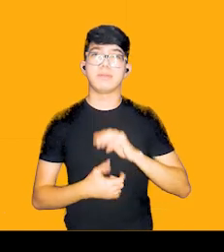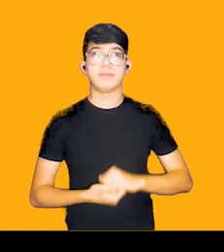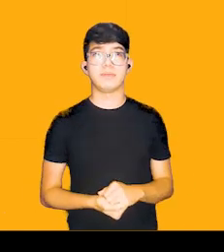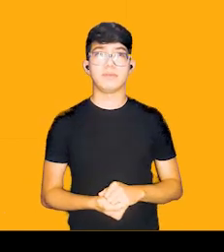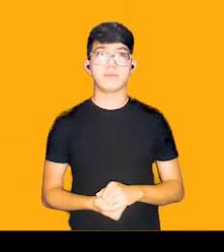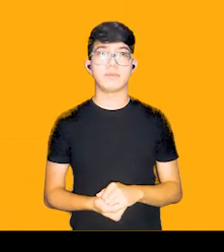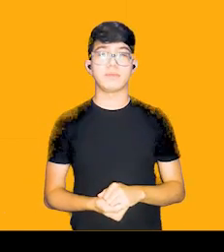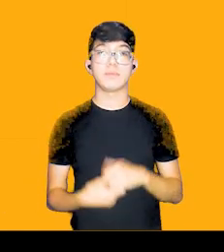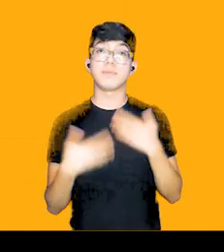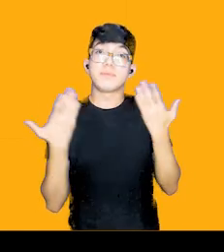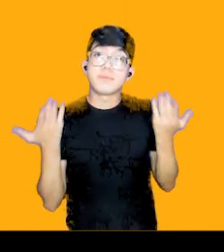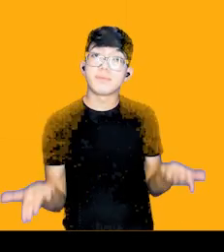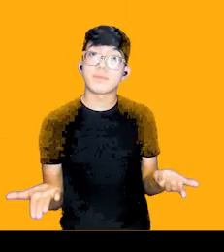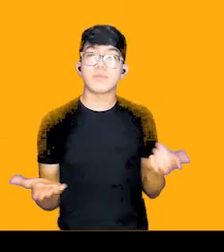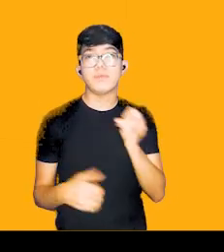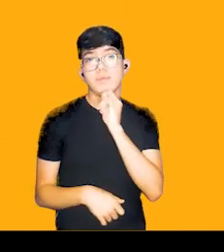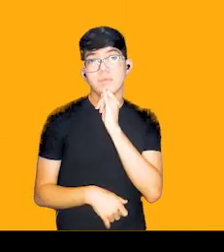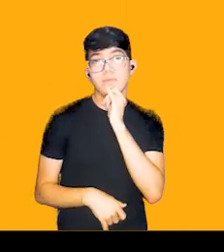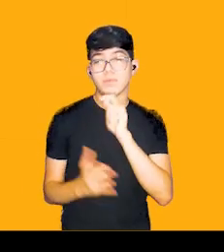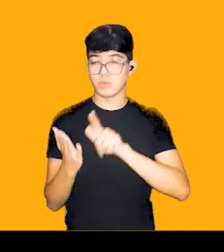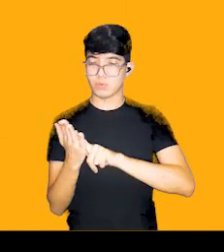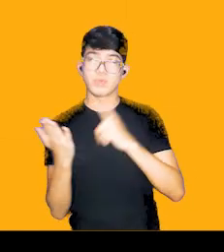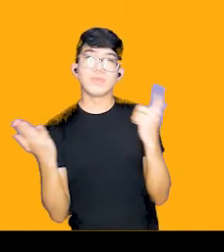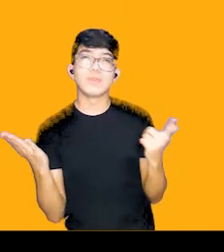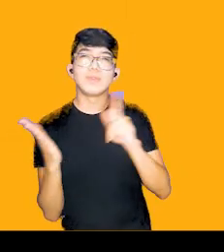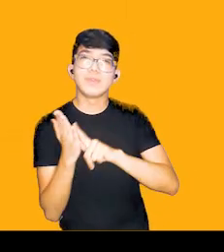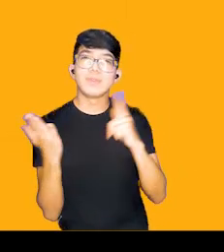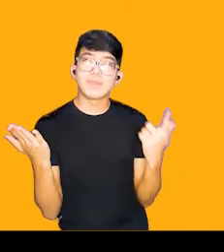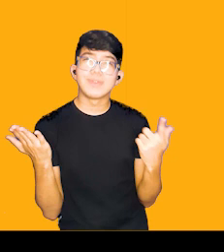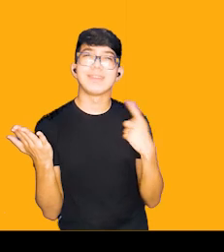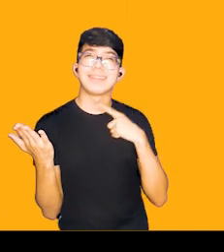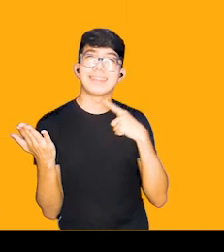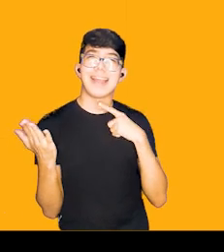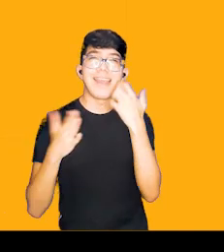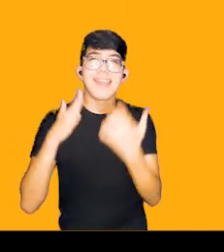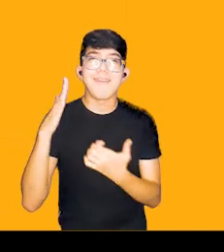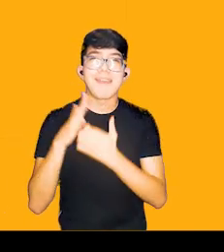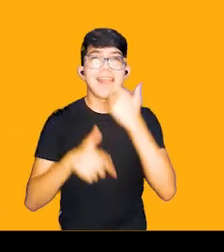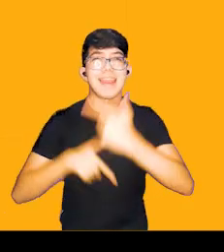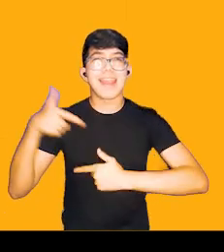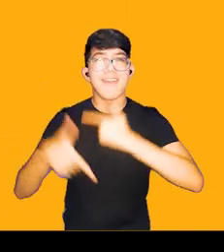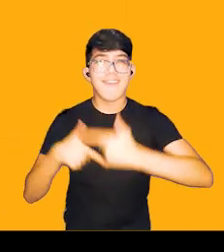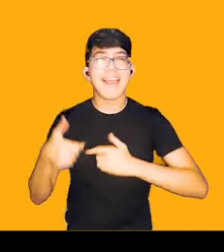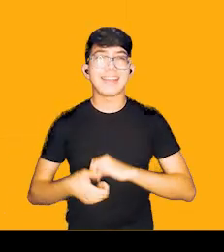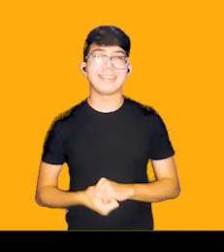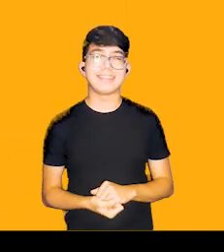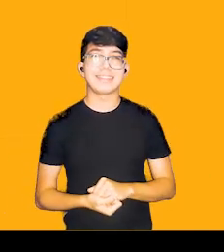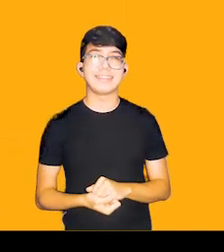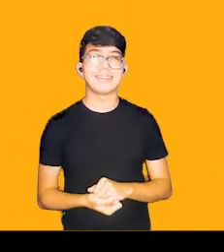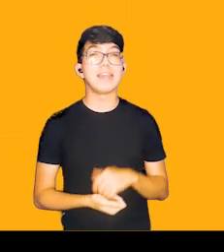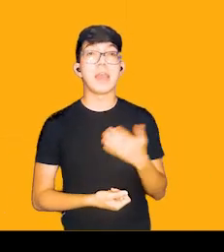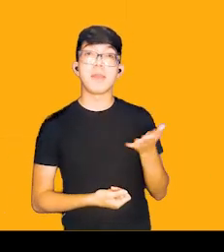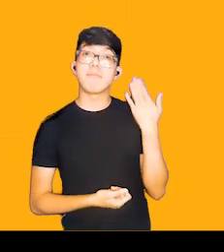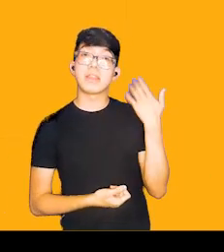tem essa coisa do dia a dia, né? Do mesmo jeito que você sai para fazer uma matéria de um retrato de um